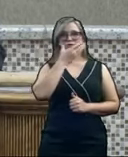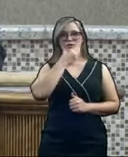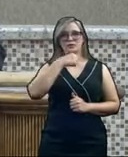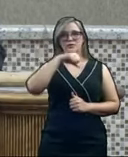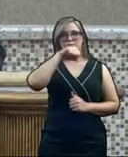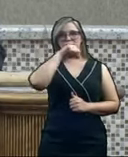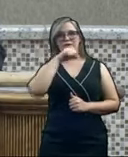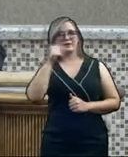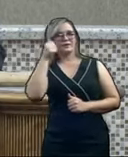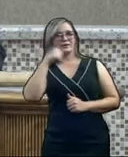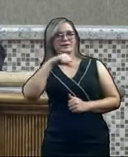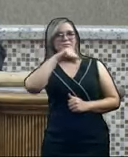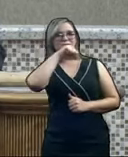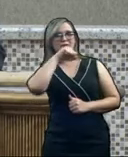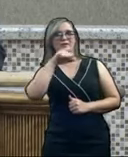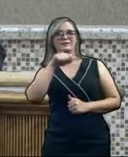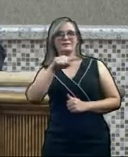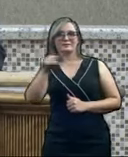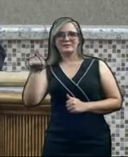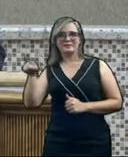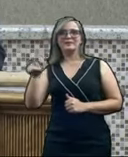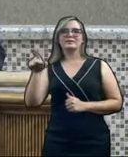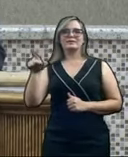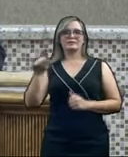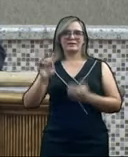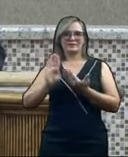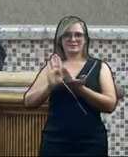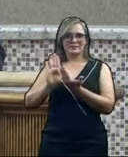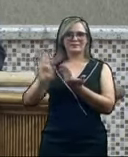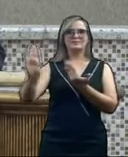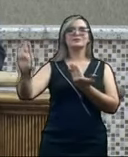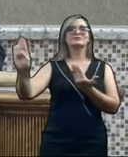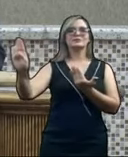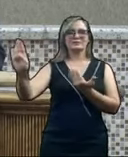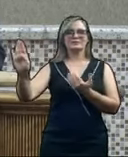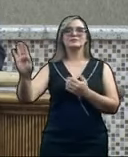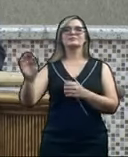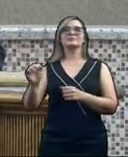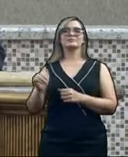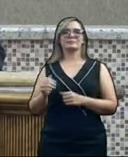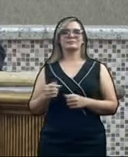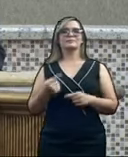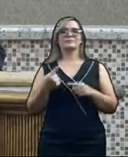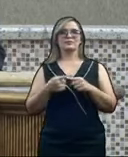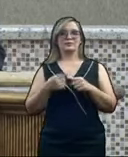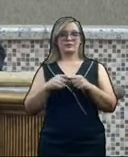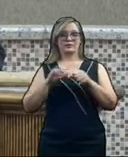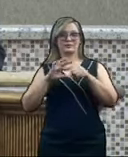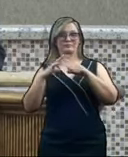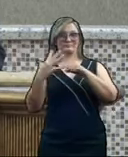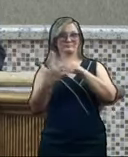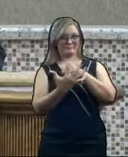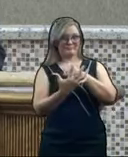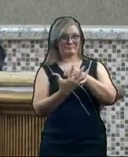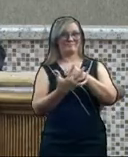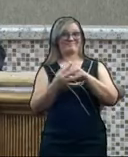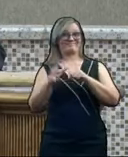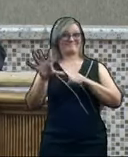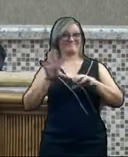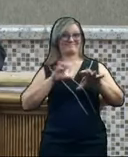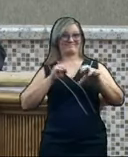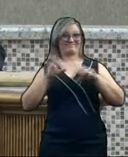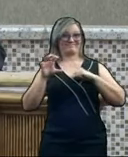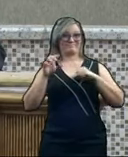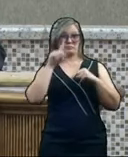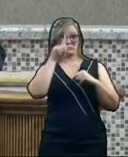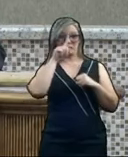mas mesmo assim foi acometido pela convide mas Deus guardou sustentor E ele nos